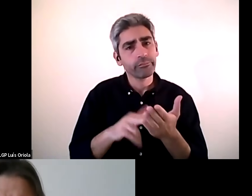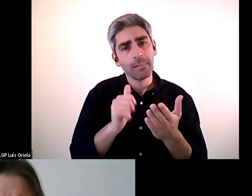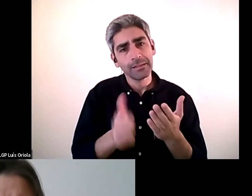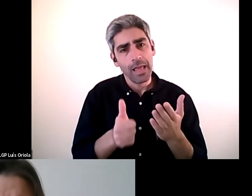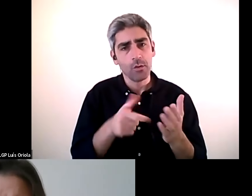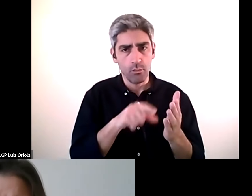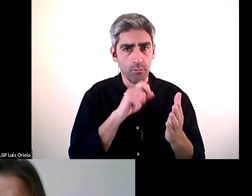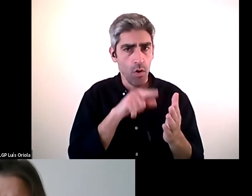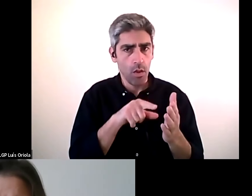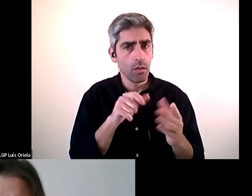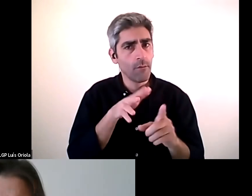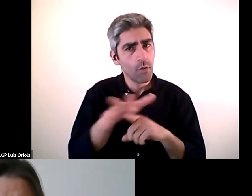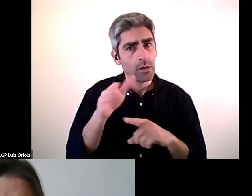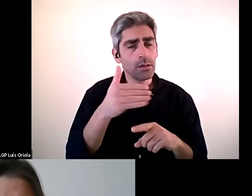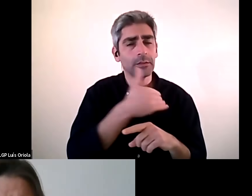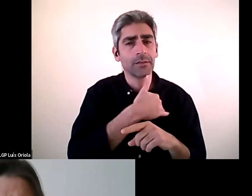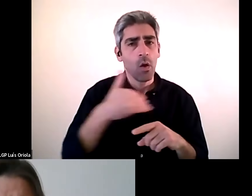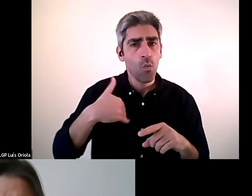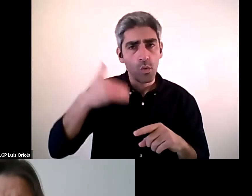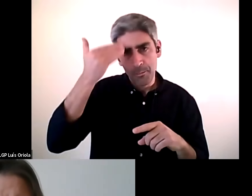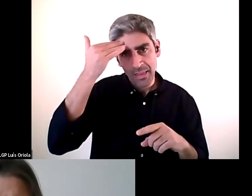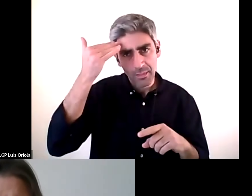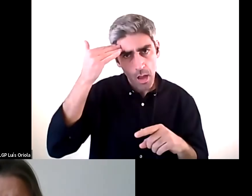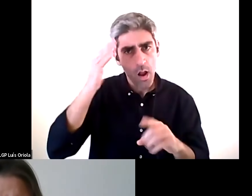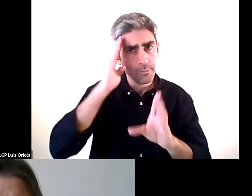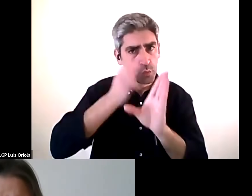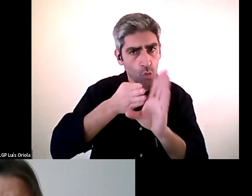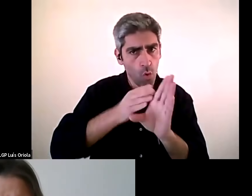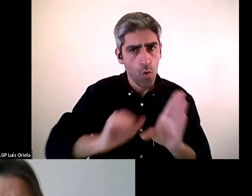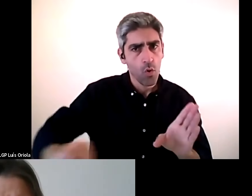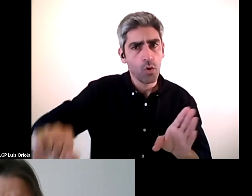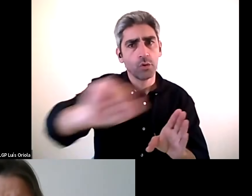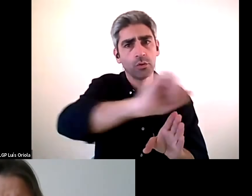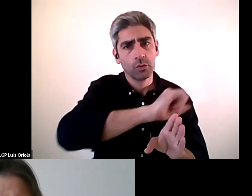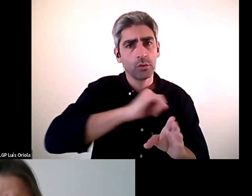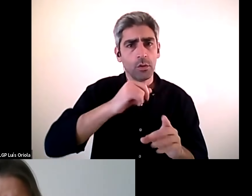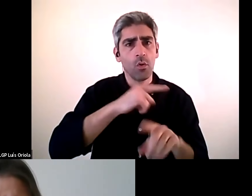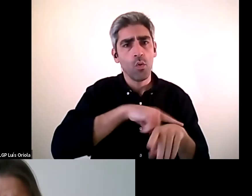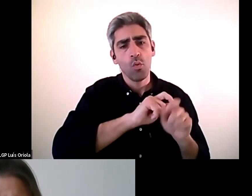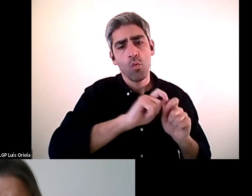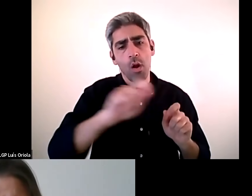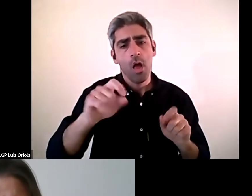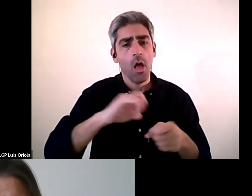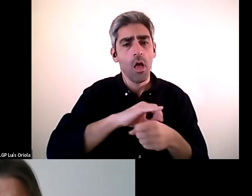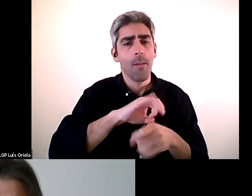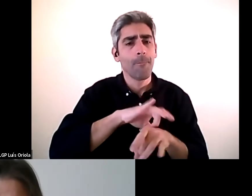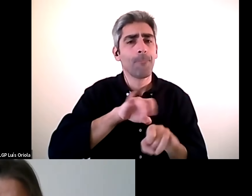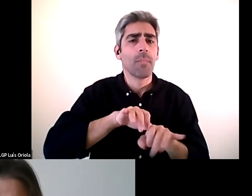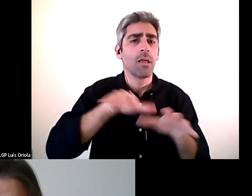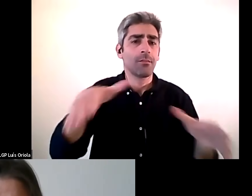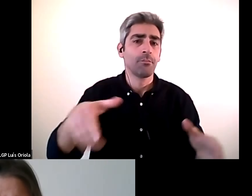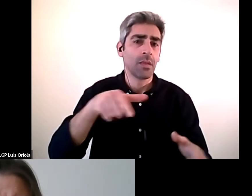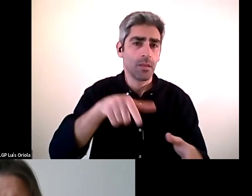que é o impacto na saúde mental e psicológica durante a pandemia e, portanto, a partir do momento em que